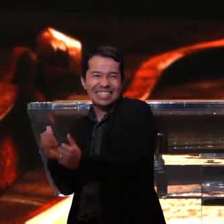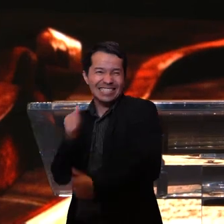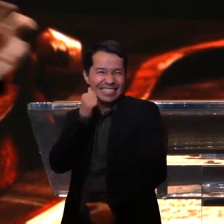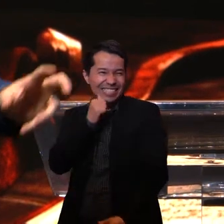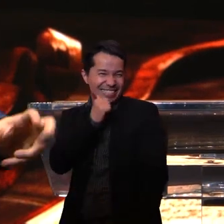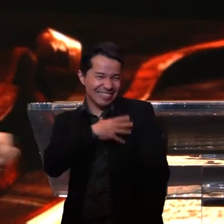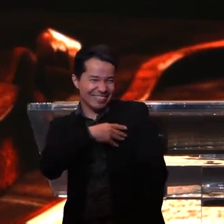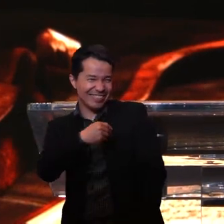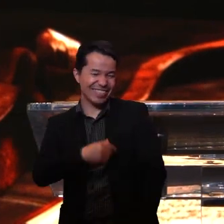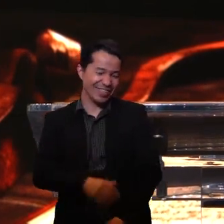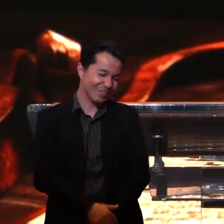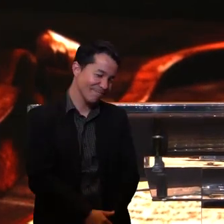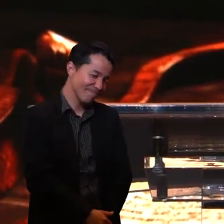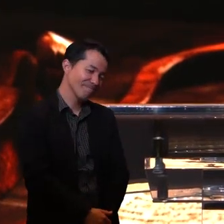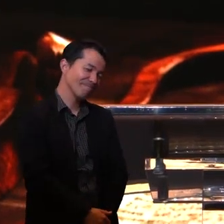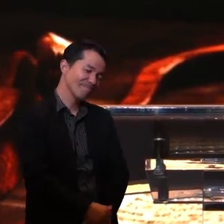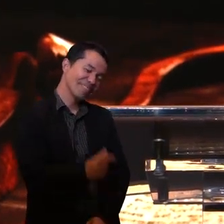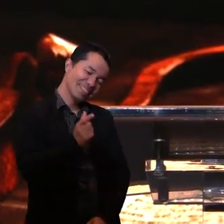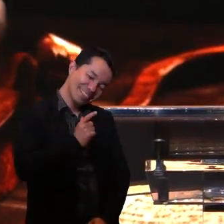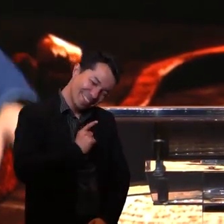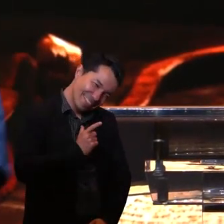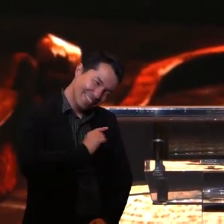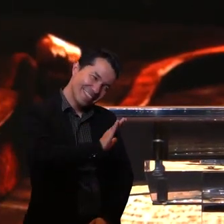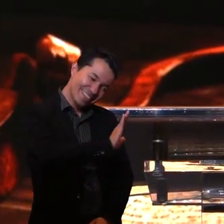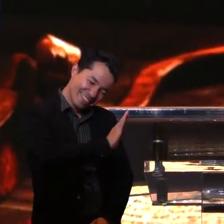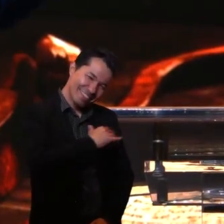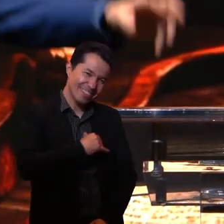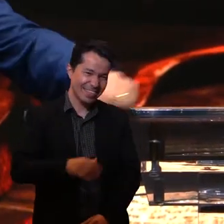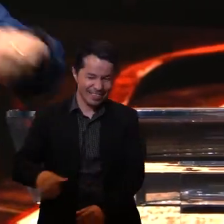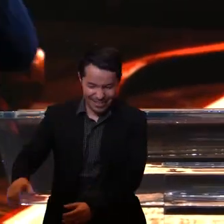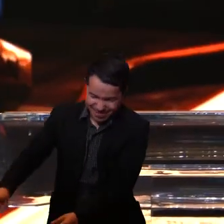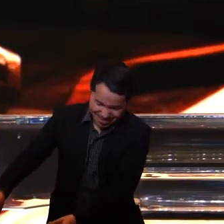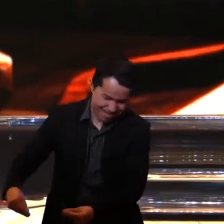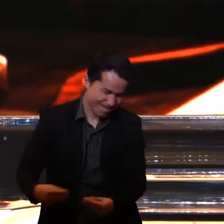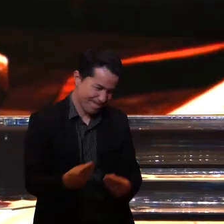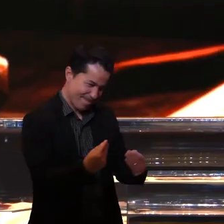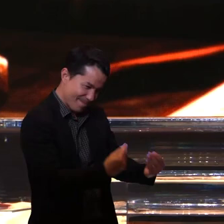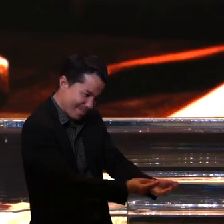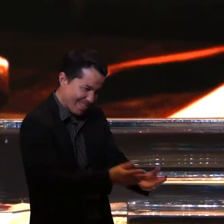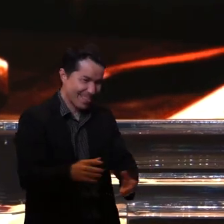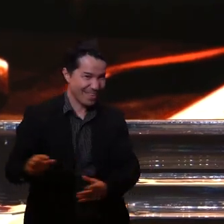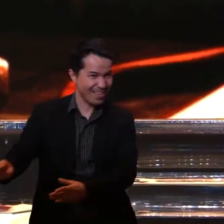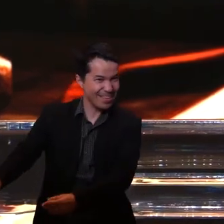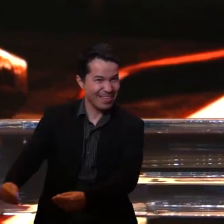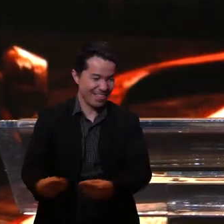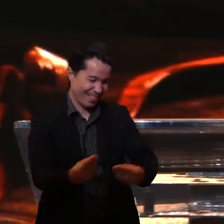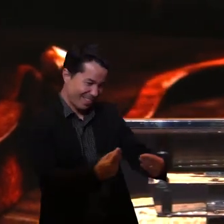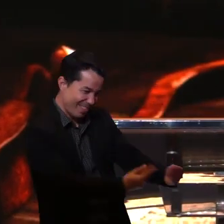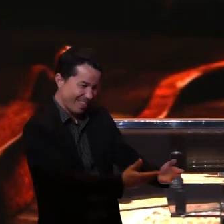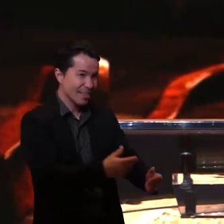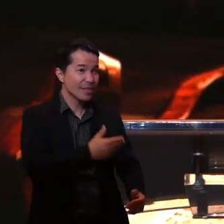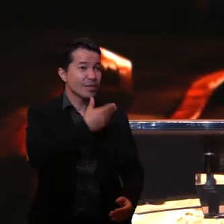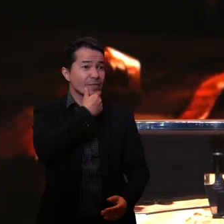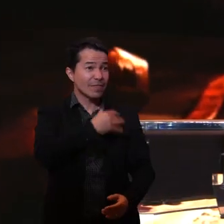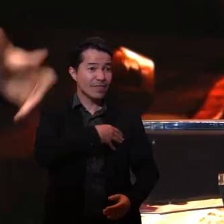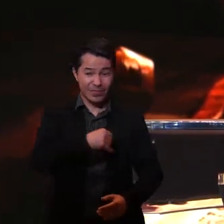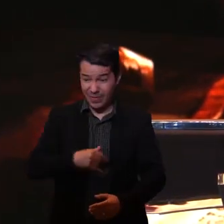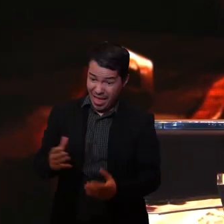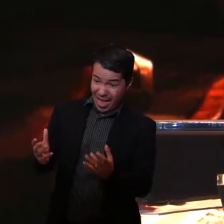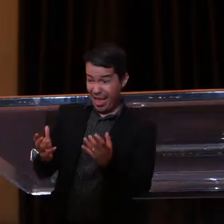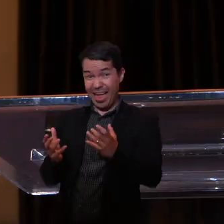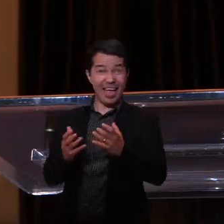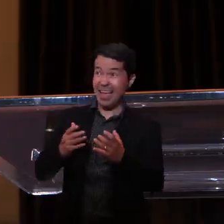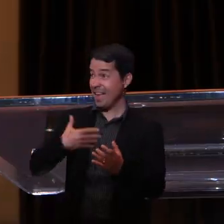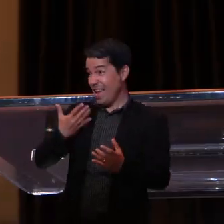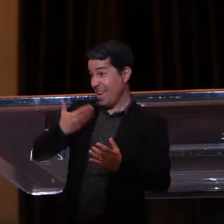E aí a gente abriu as malas e começou a compartilhar os presentes, e ela foi pegando, o Benny também, e eles ficaram tão